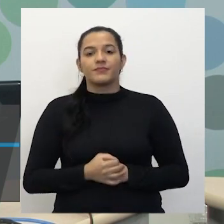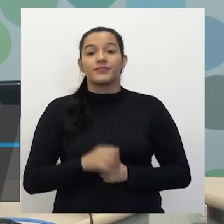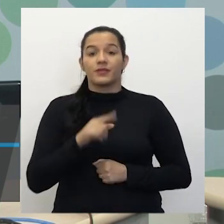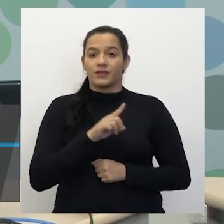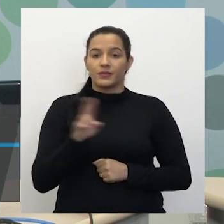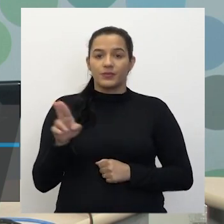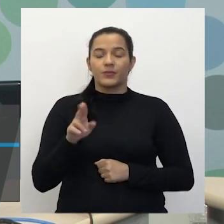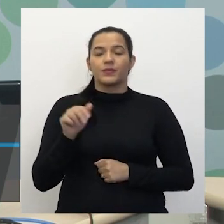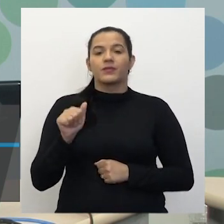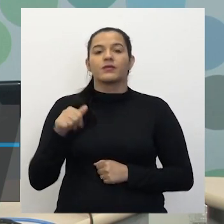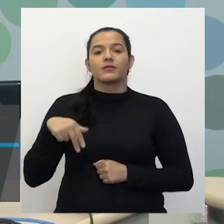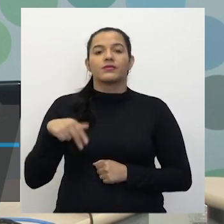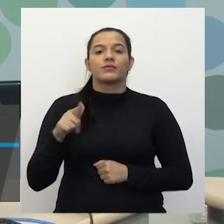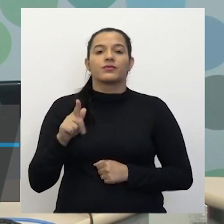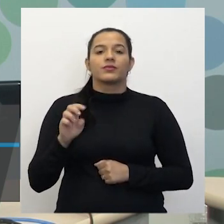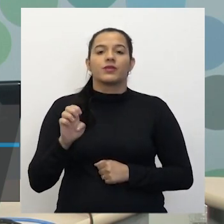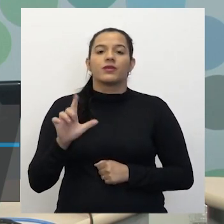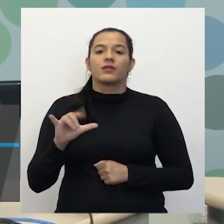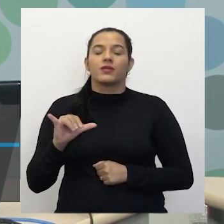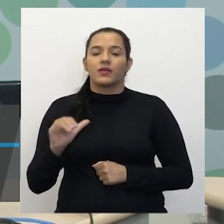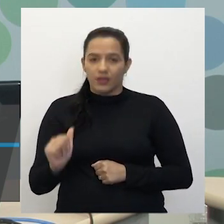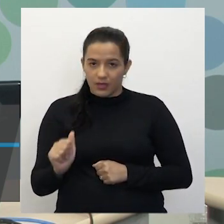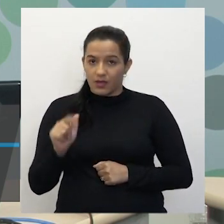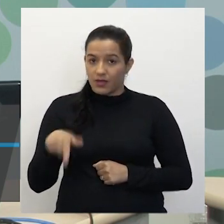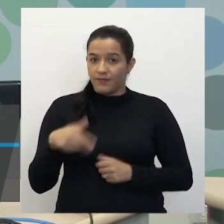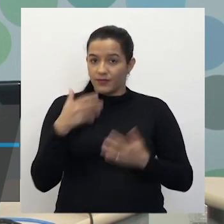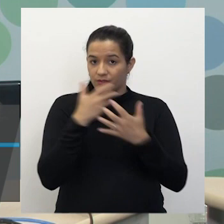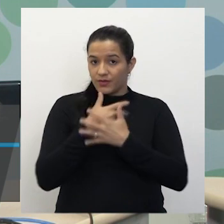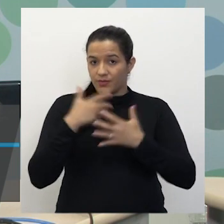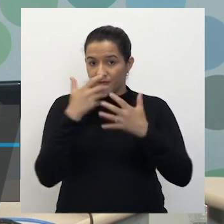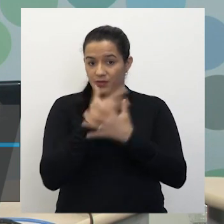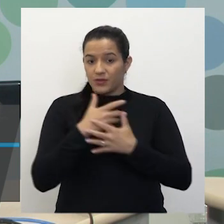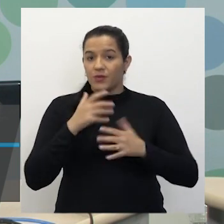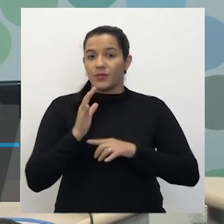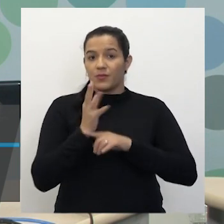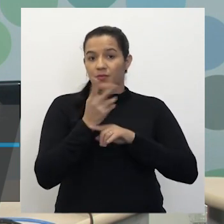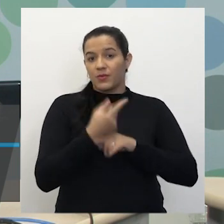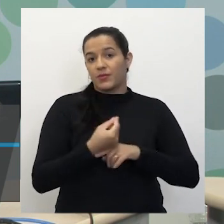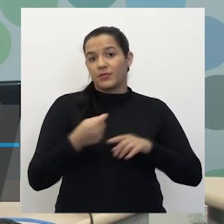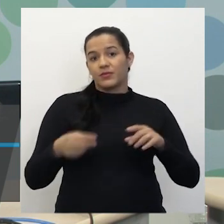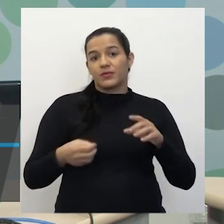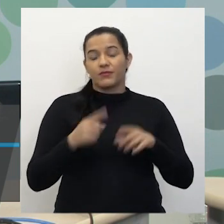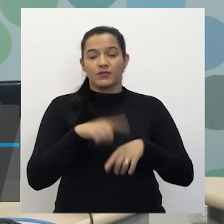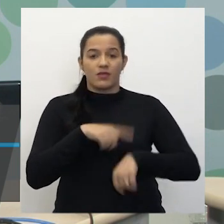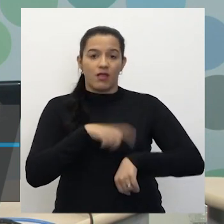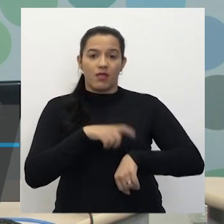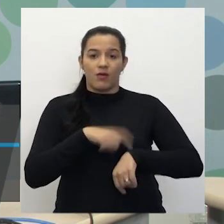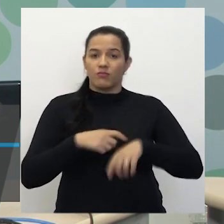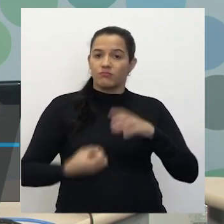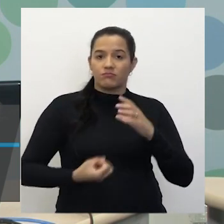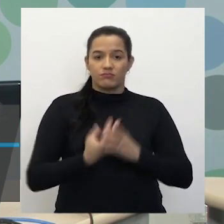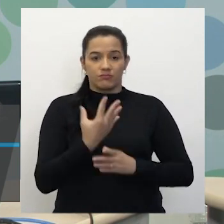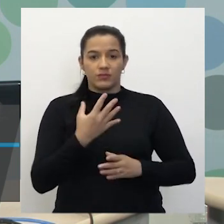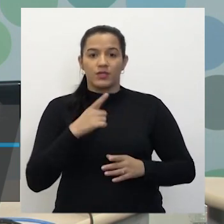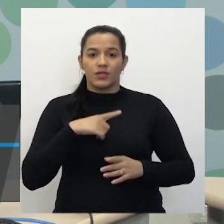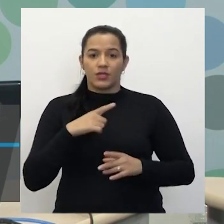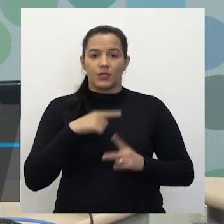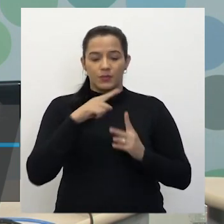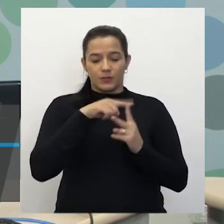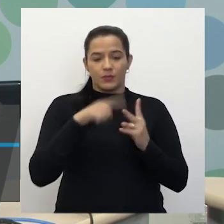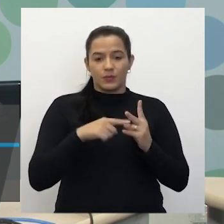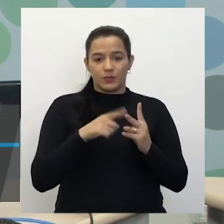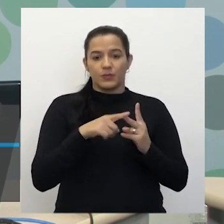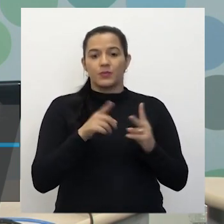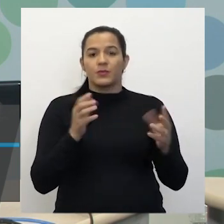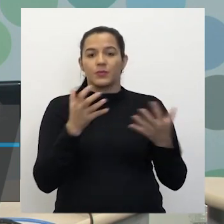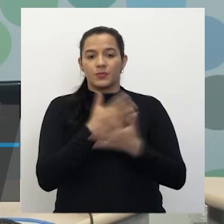falou que repente também é conhecido como cantoria e é uma arte brasileira baseada no improviso cantado, alternado por 2 cantores e